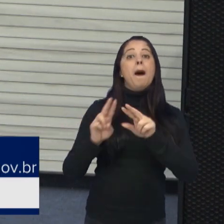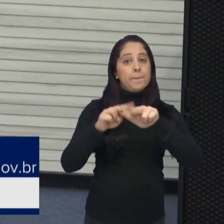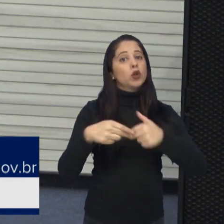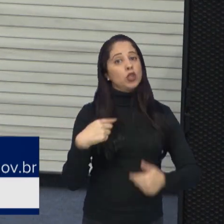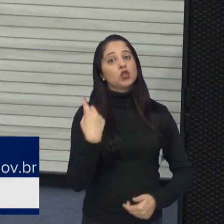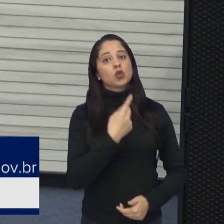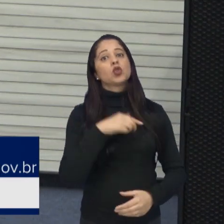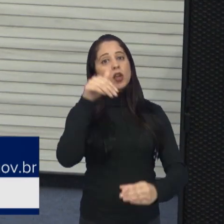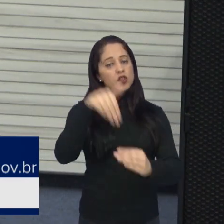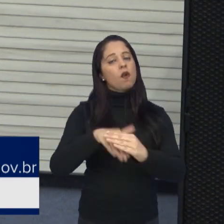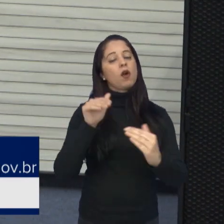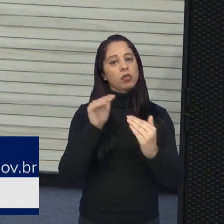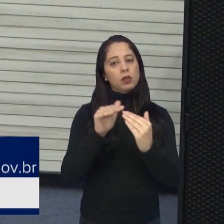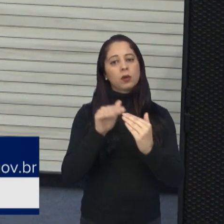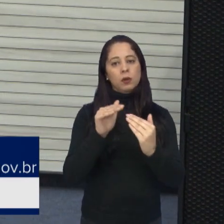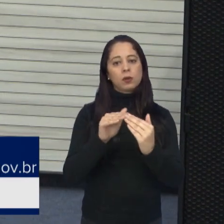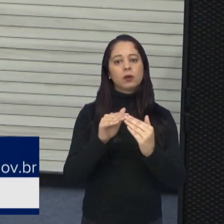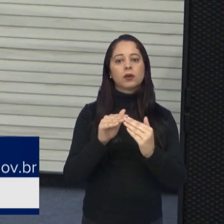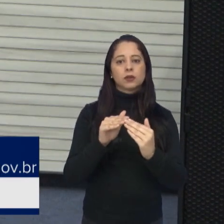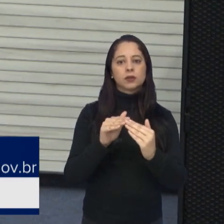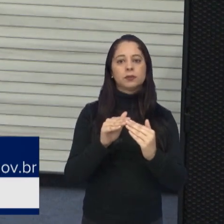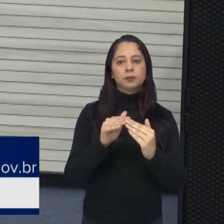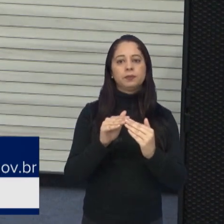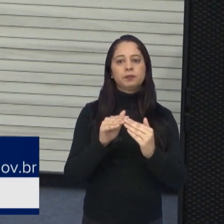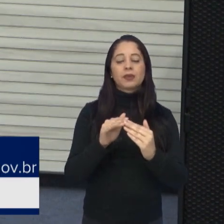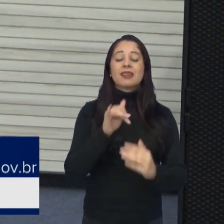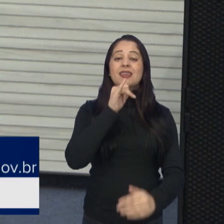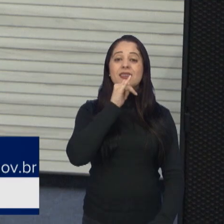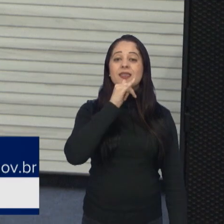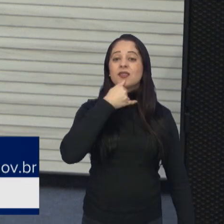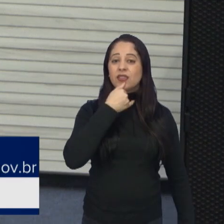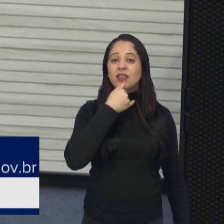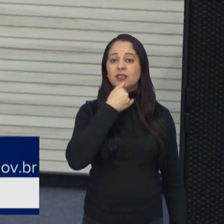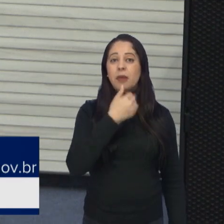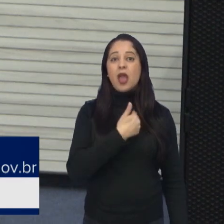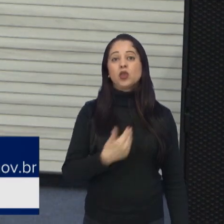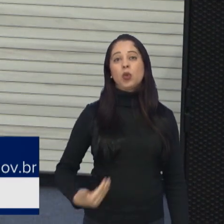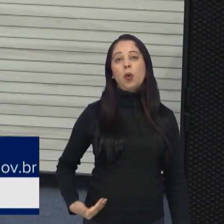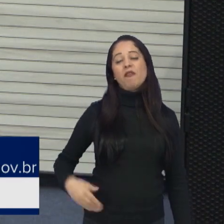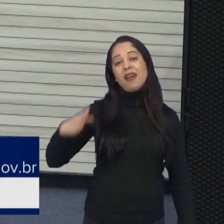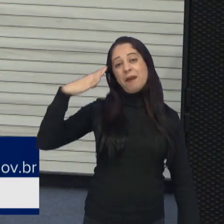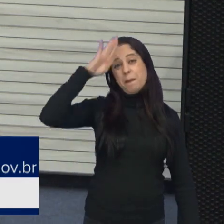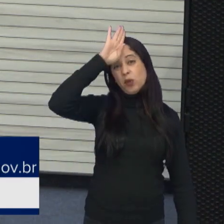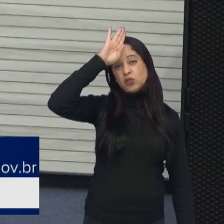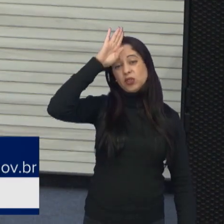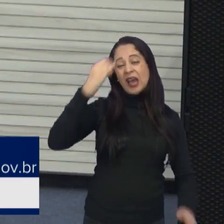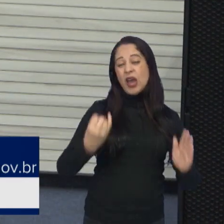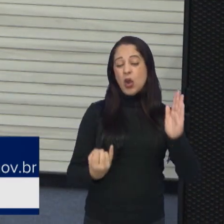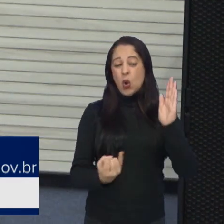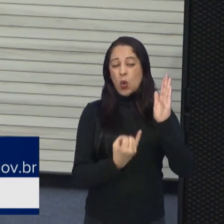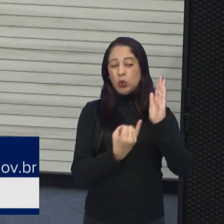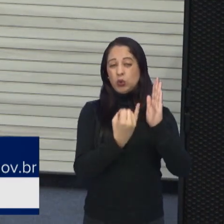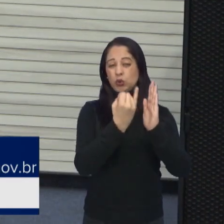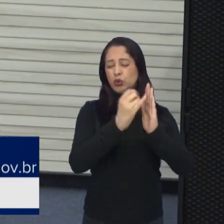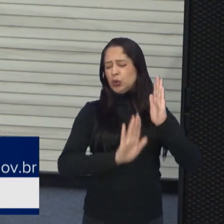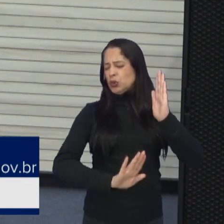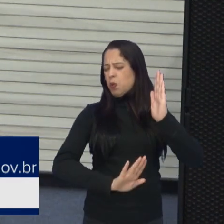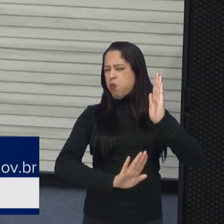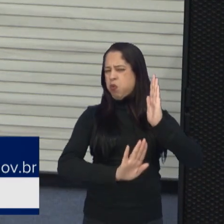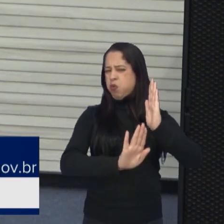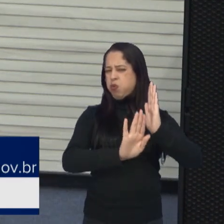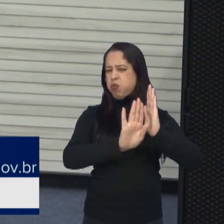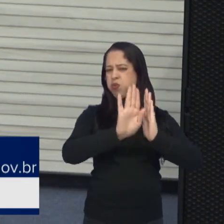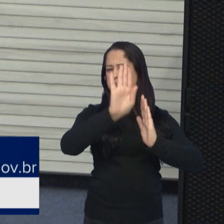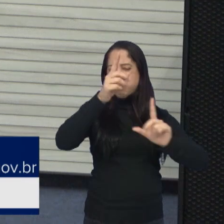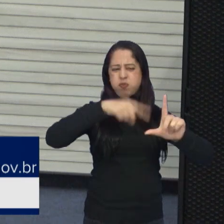favor. Quero dizer aqui que, infelizmente, no governo Bolsonaro, os juros foram às alturas,